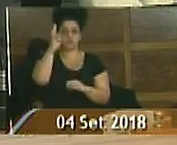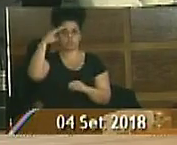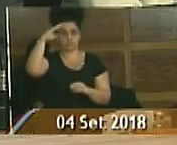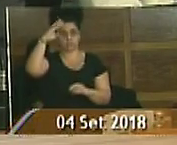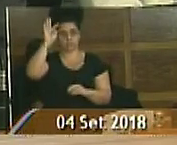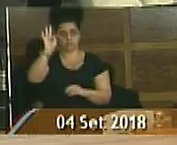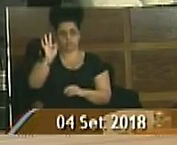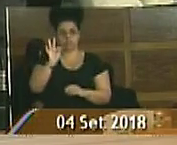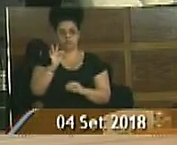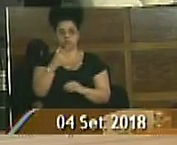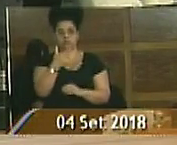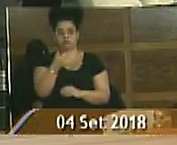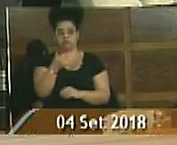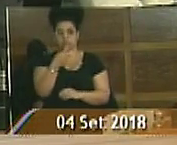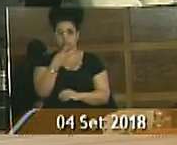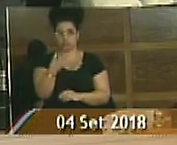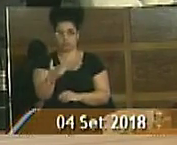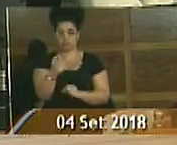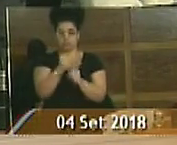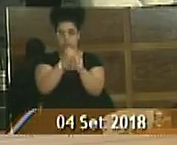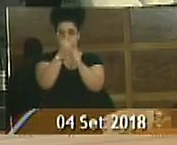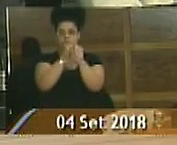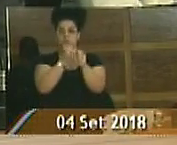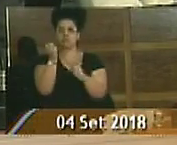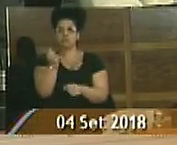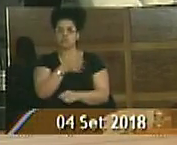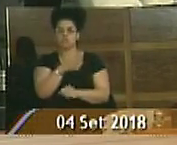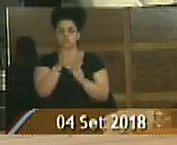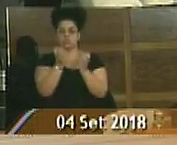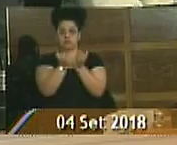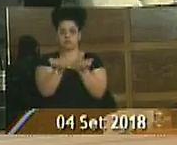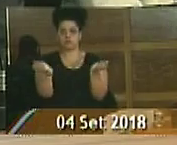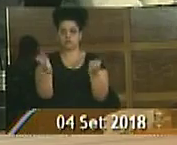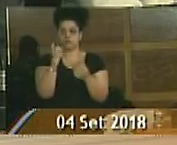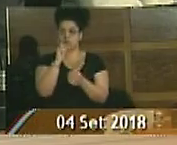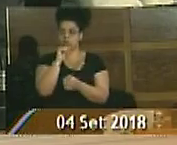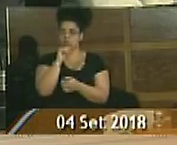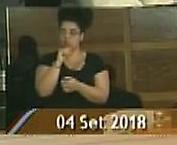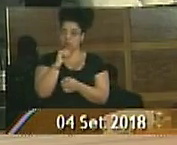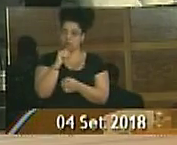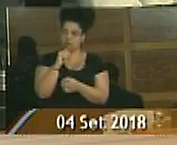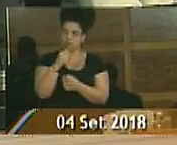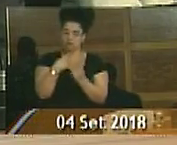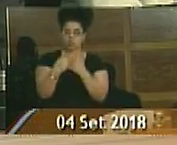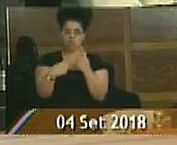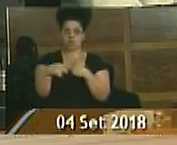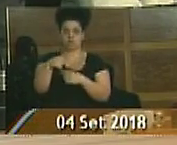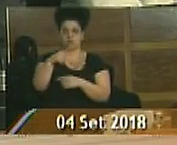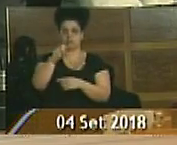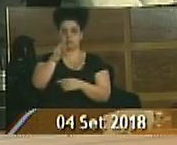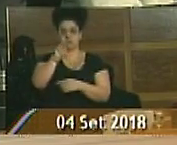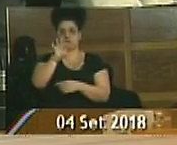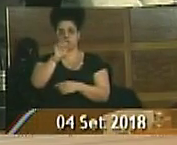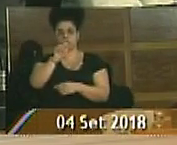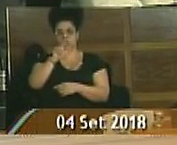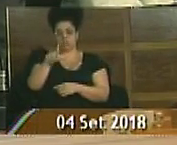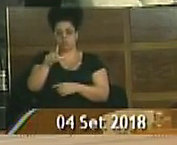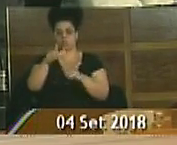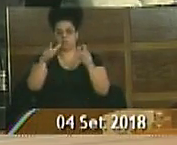Timóteo. Indicação 2132, reforma da canaleta localizada na Travessa Portugal, rua Portugal, bairro Frade.